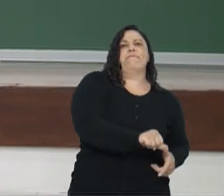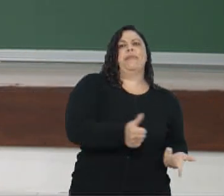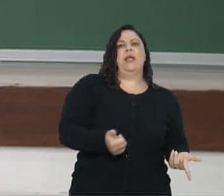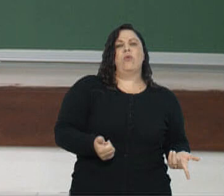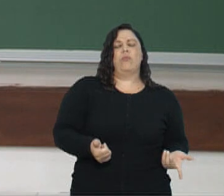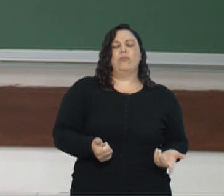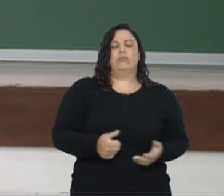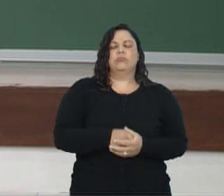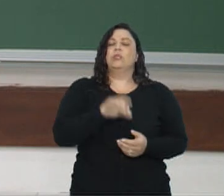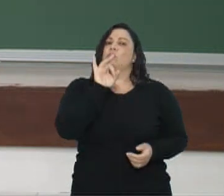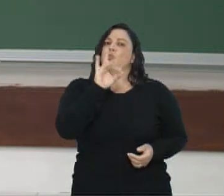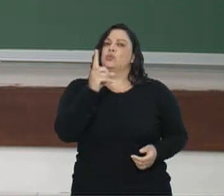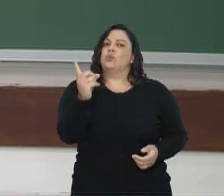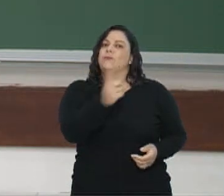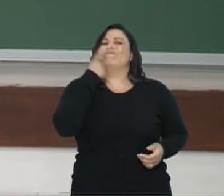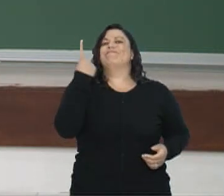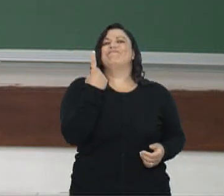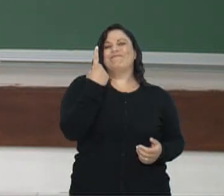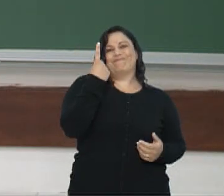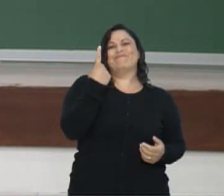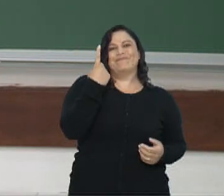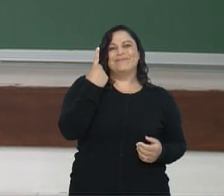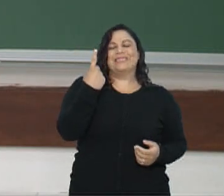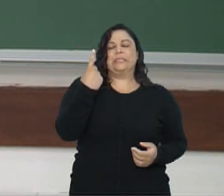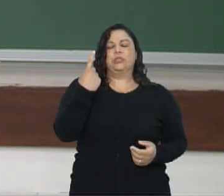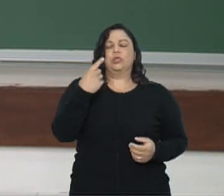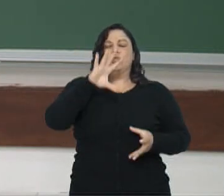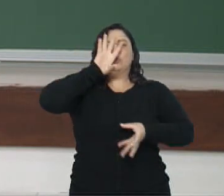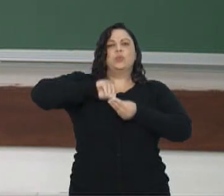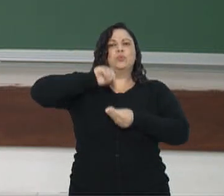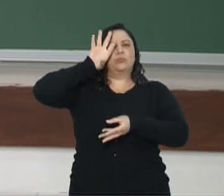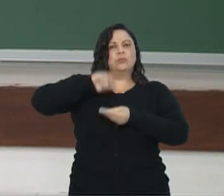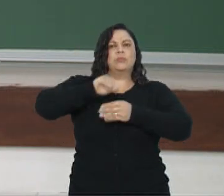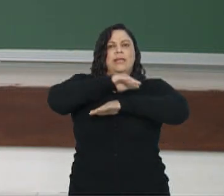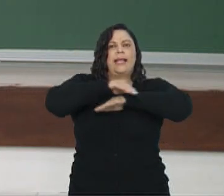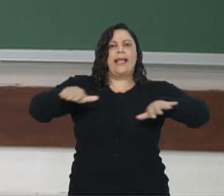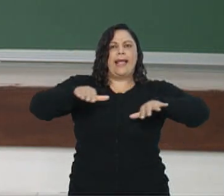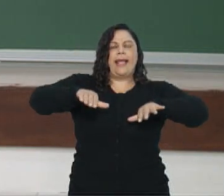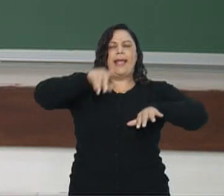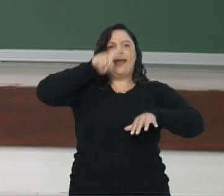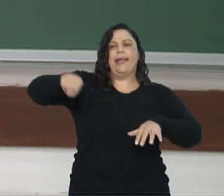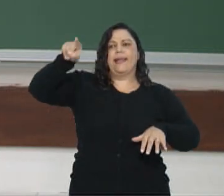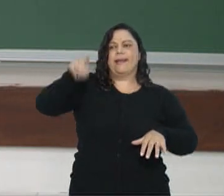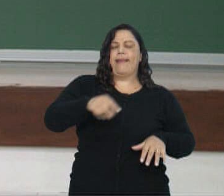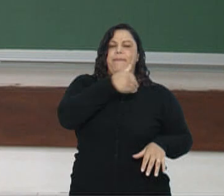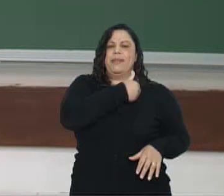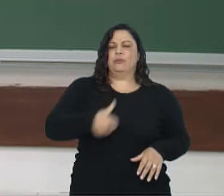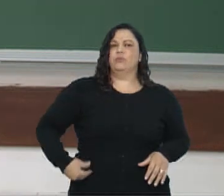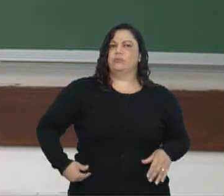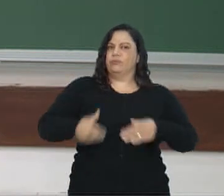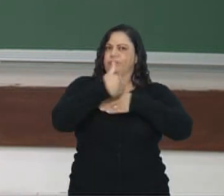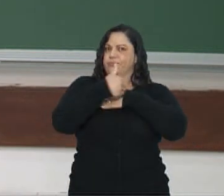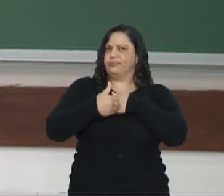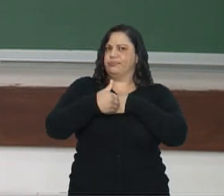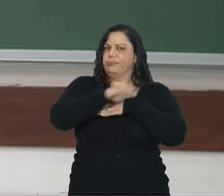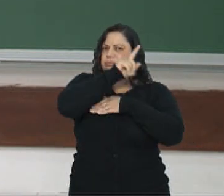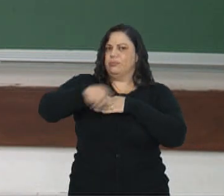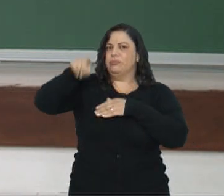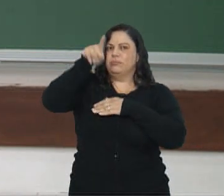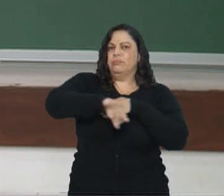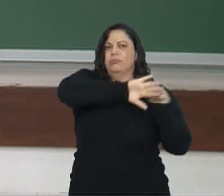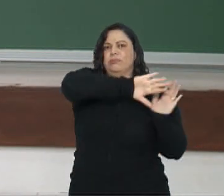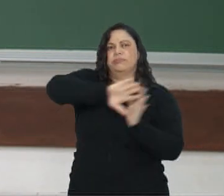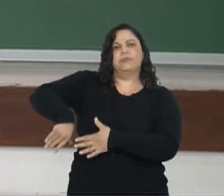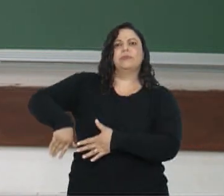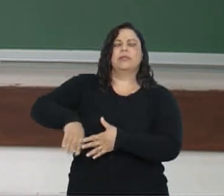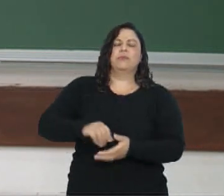só existe uma forma de você solucionar esse problema. É acabando com o Estado. É você acabar com o governo. Por